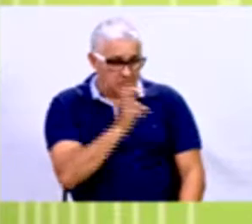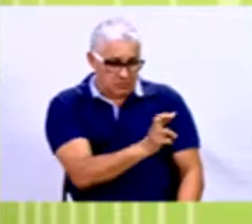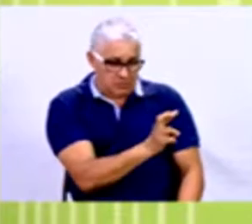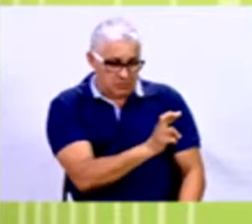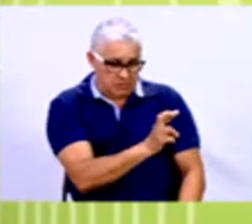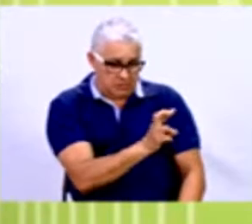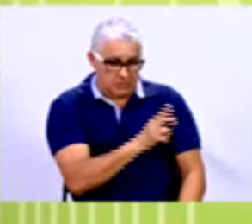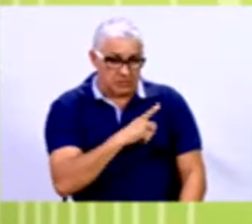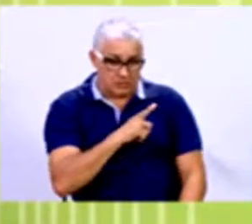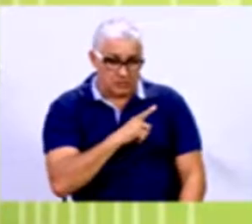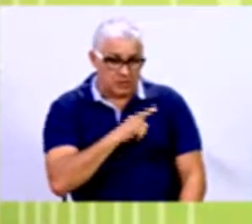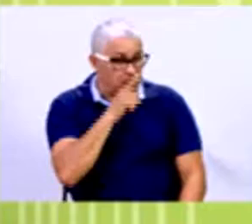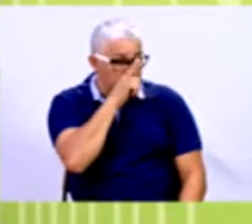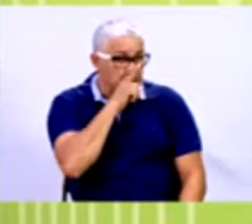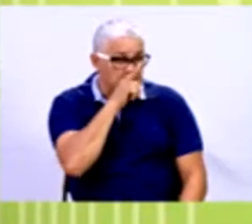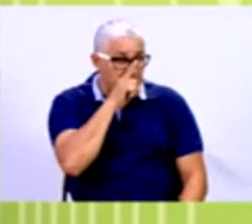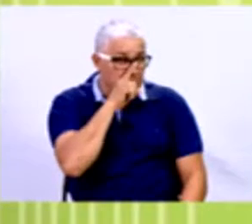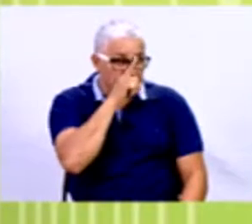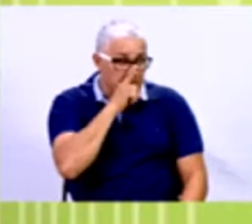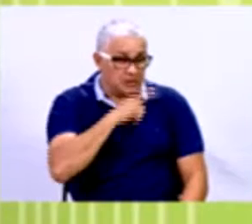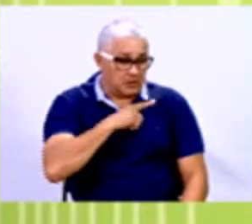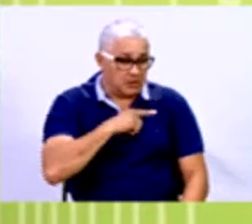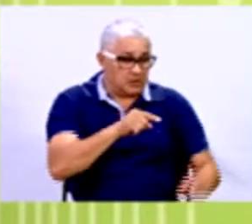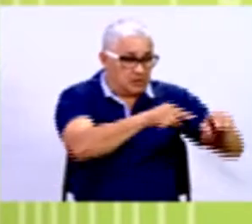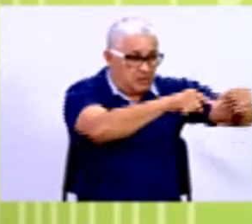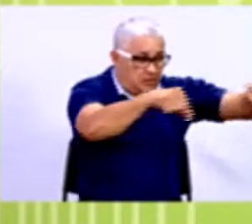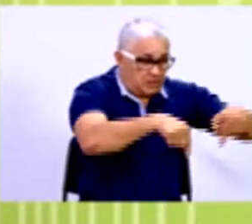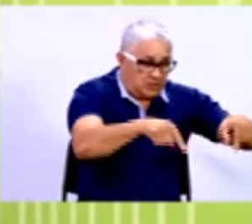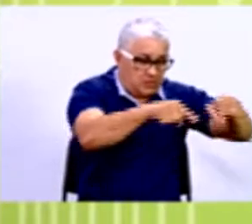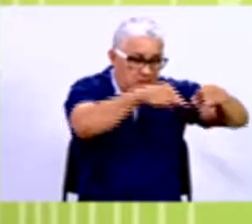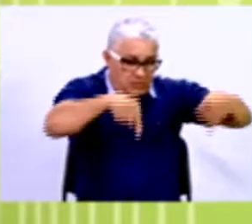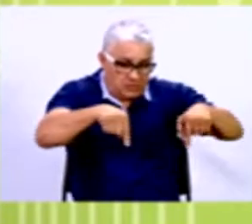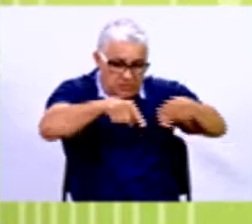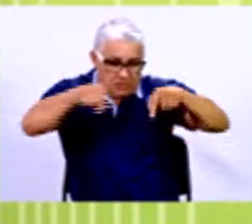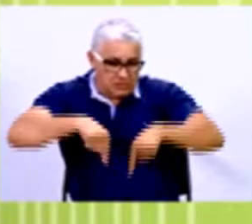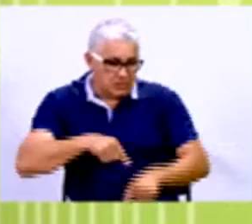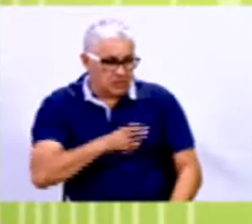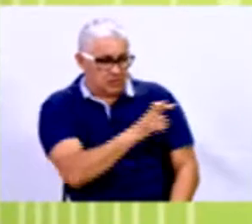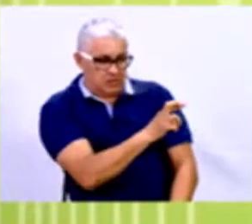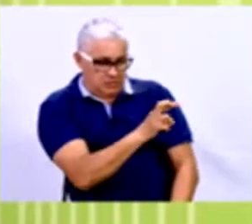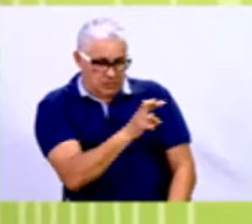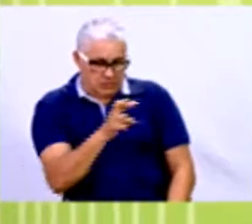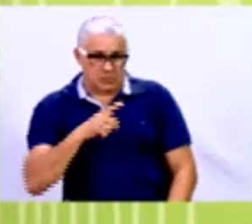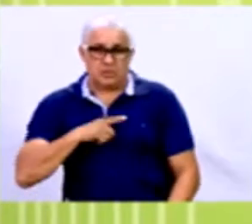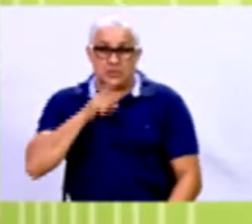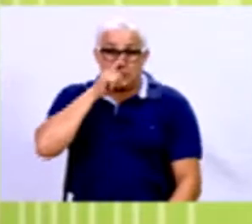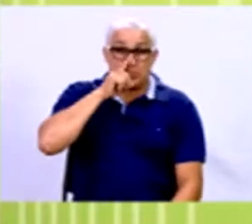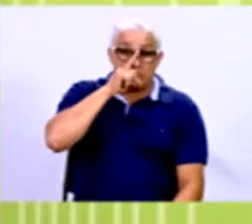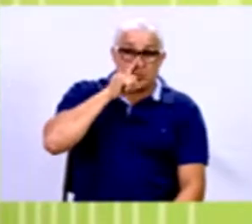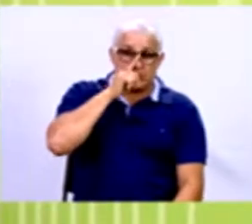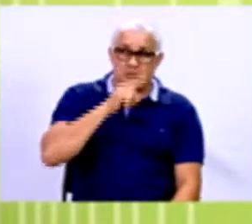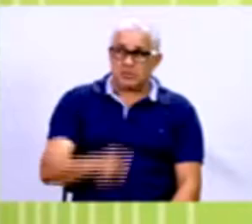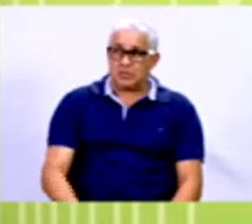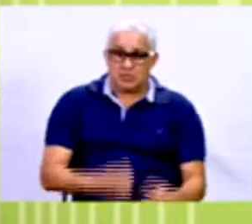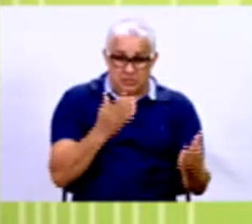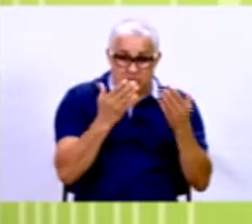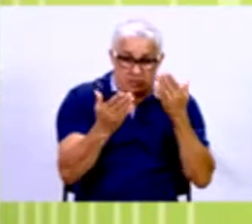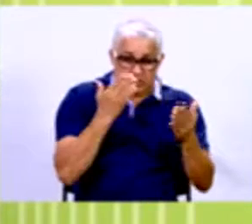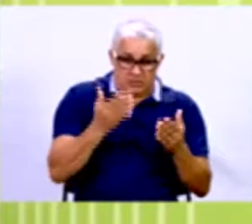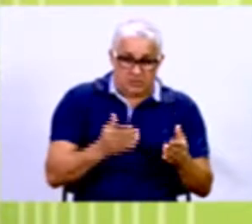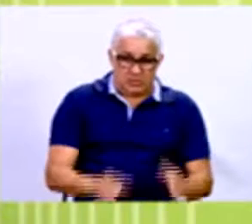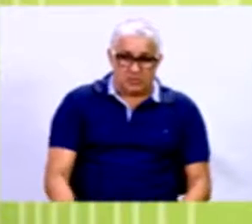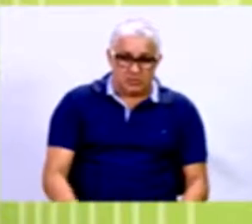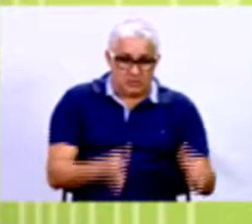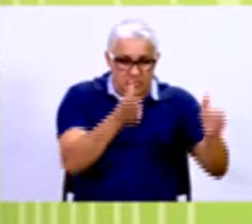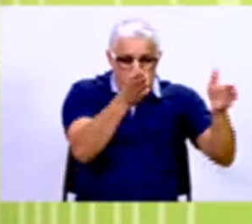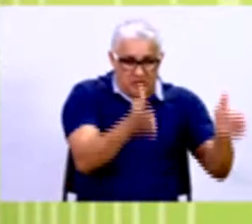seguinte: existem riscos, em cada compartimento eles vão fazer essa análise. Se existe um risco, nós vamos então dividir,